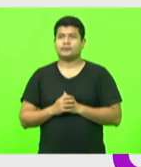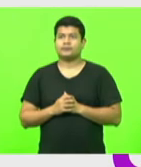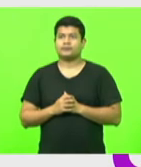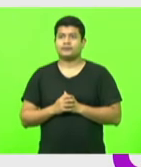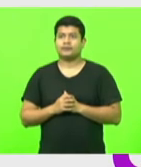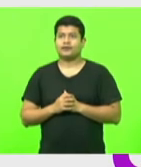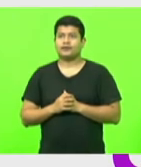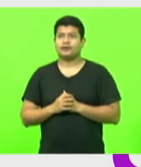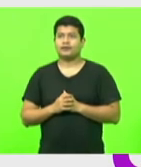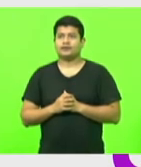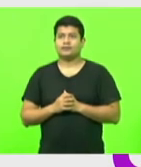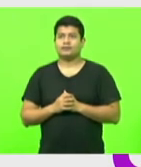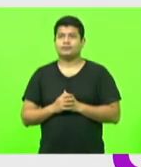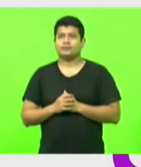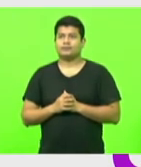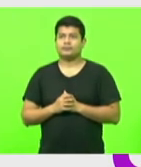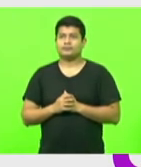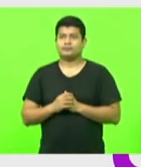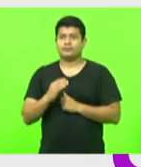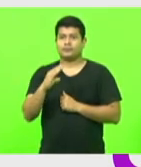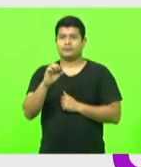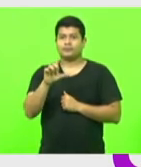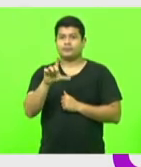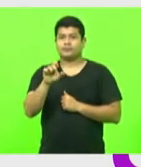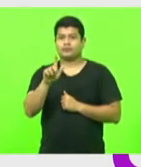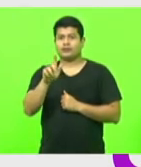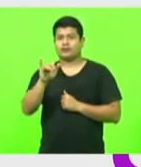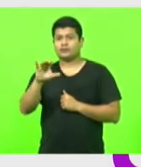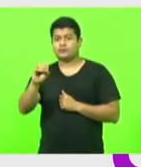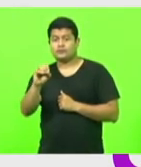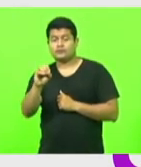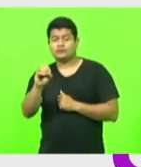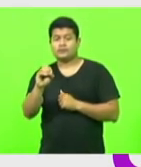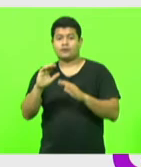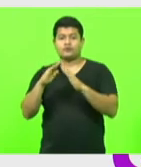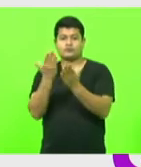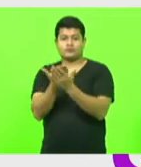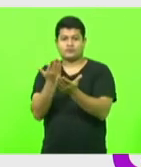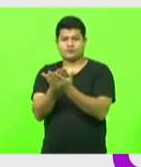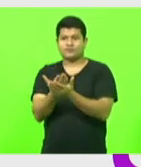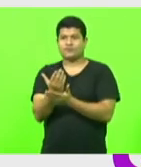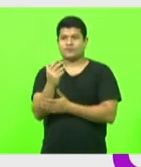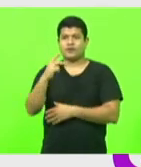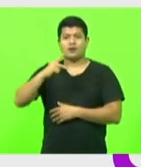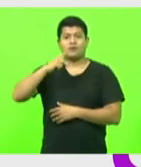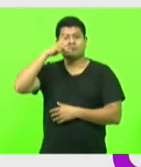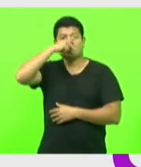Colégio Eucana, é isso? Colégio Eucana de Palhoça.